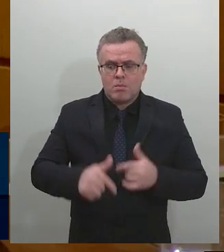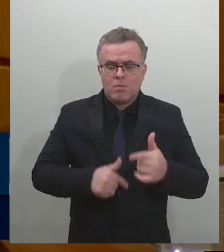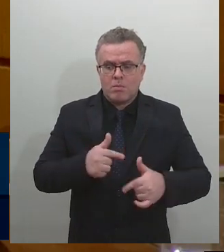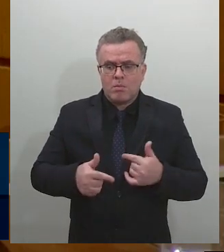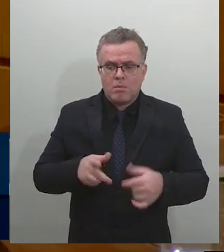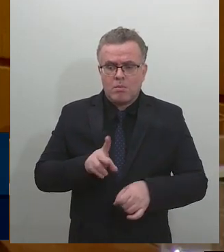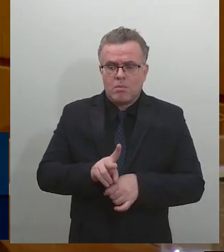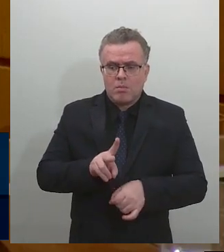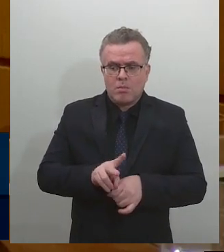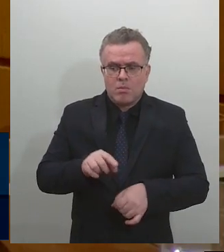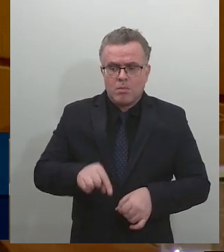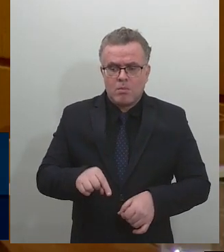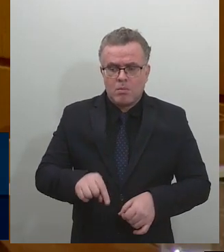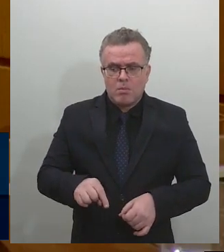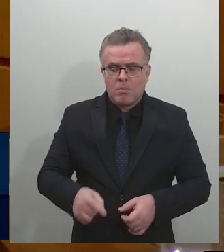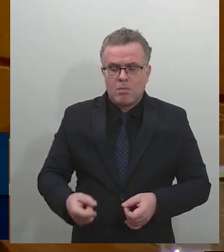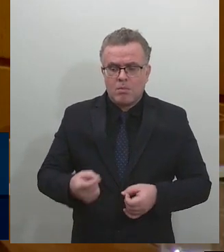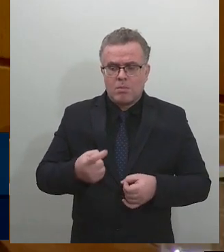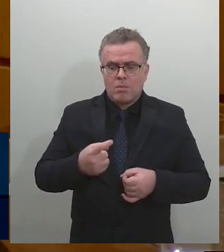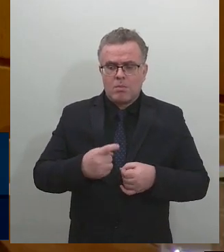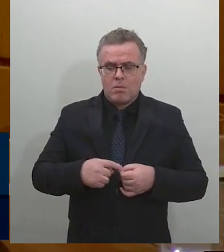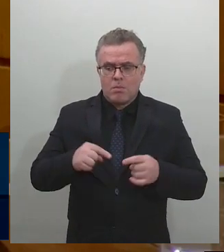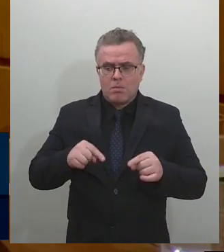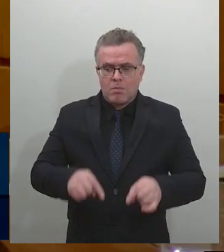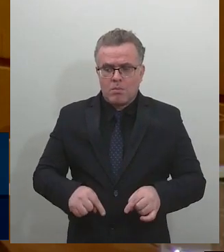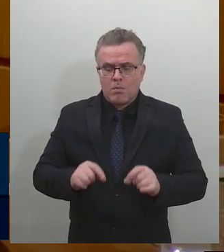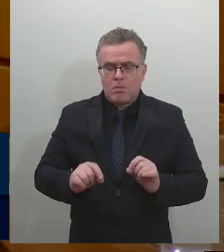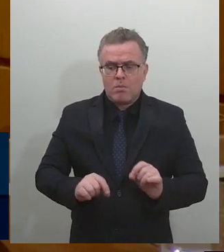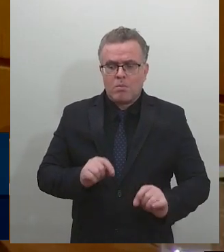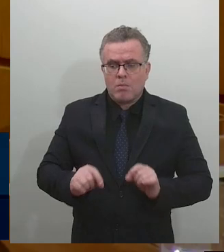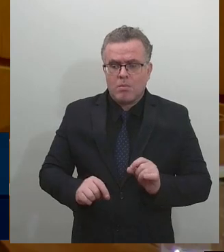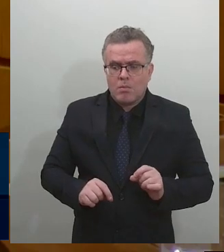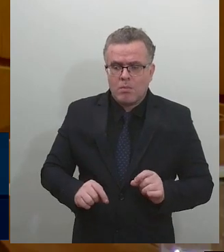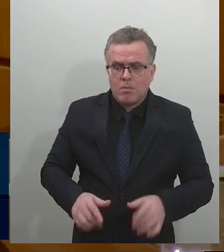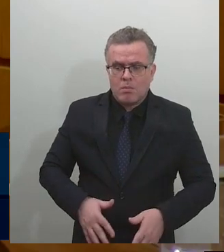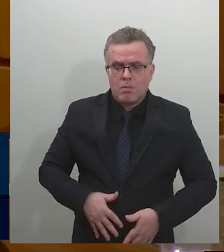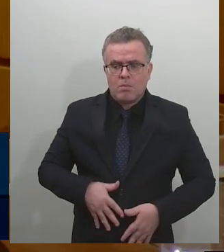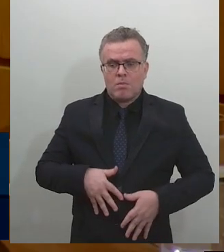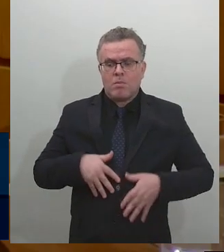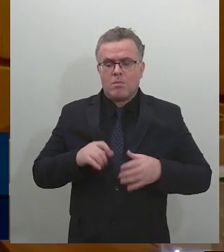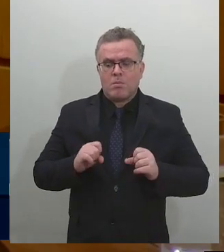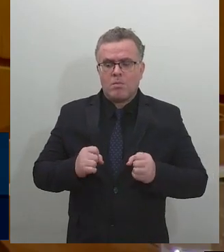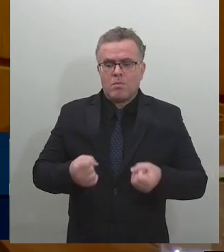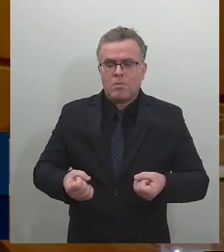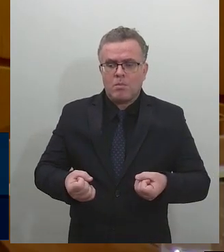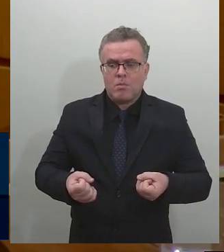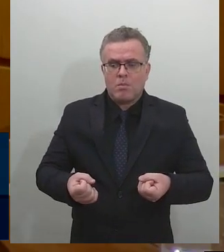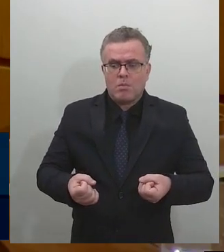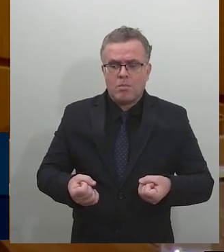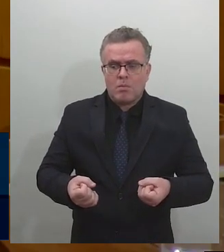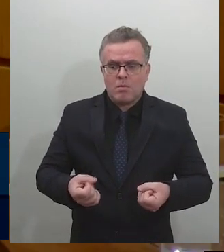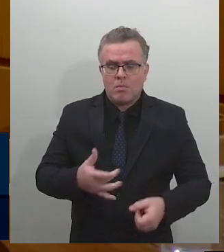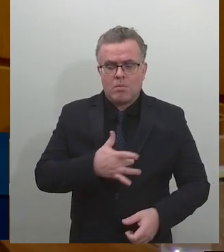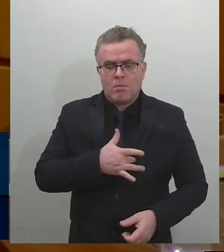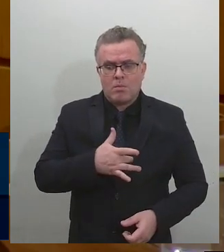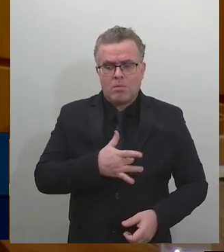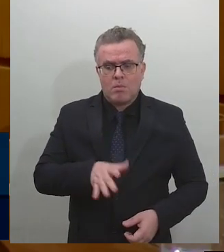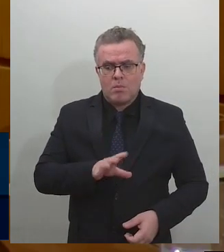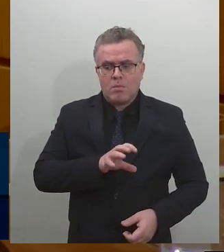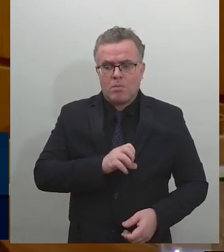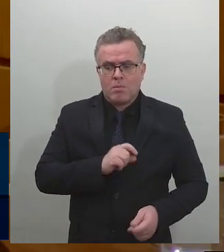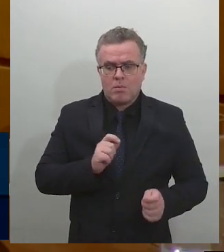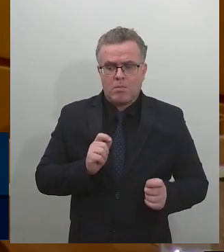esta casa com a cabeça erguida e com o coração cheio de amor para poder representar